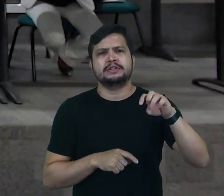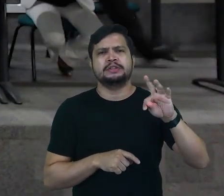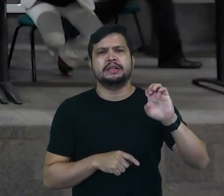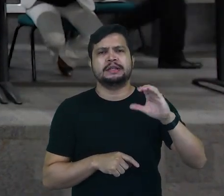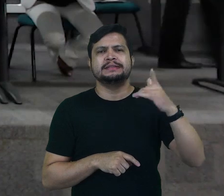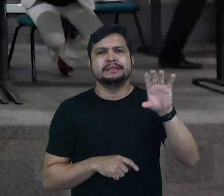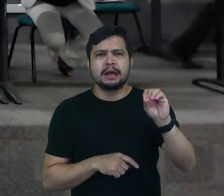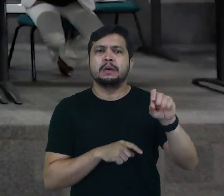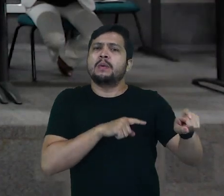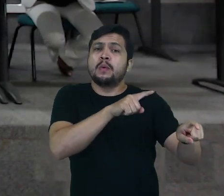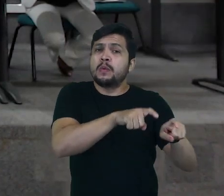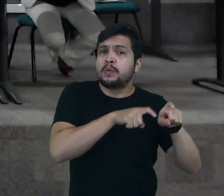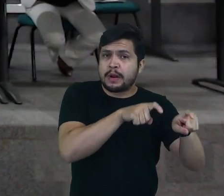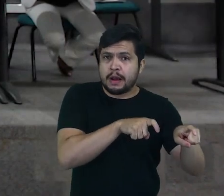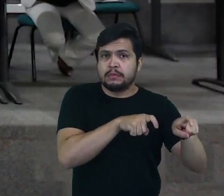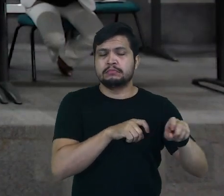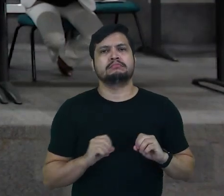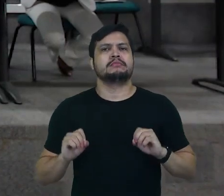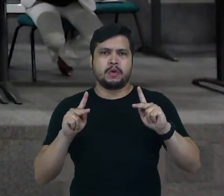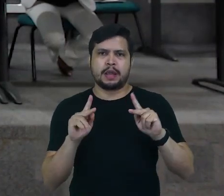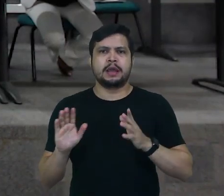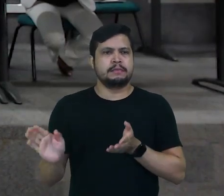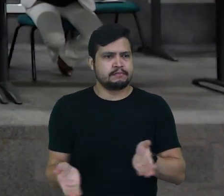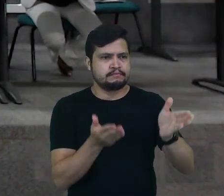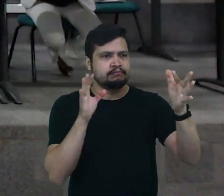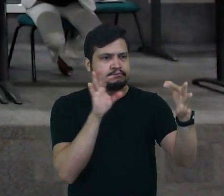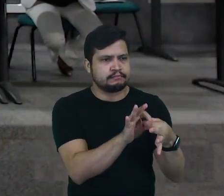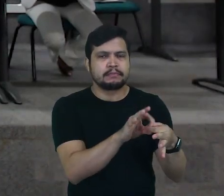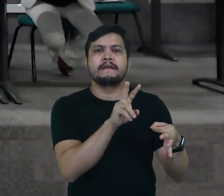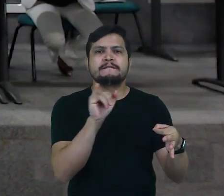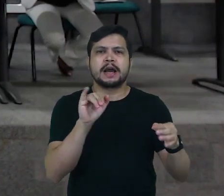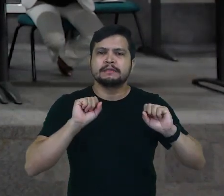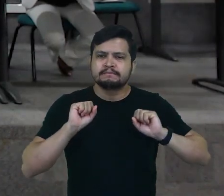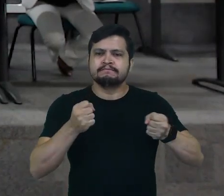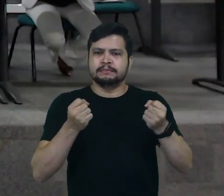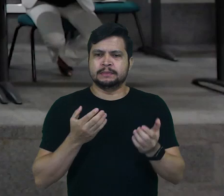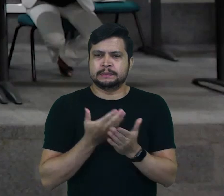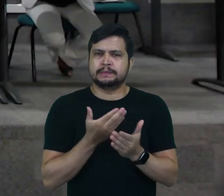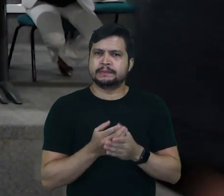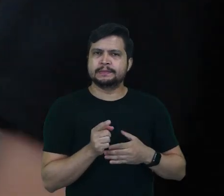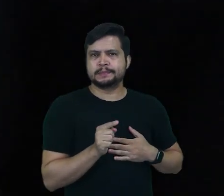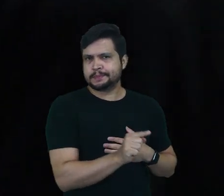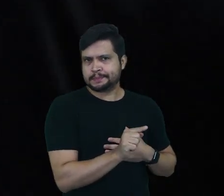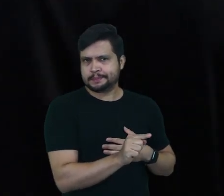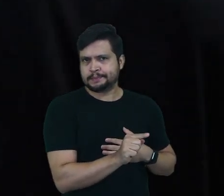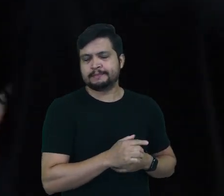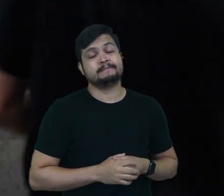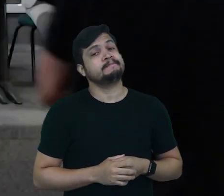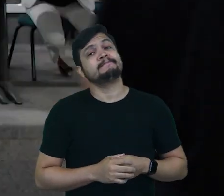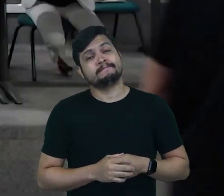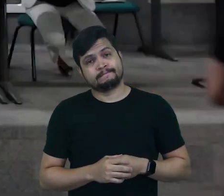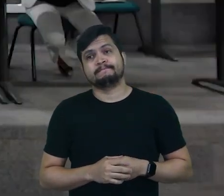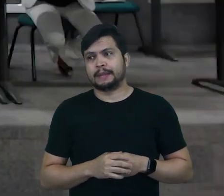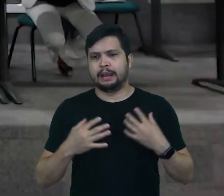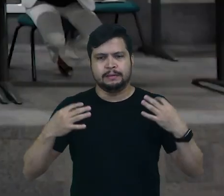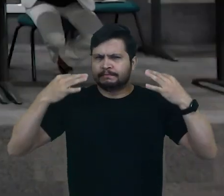extensão rural. Assim, vai ter que se dedicar de alguma maneira com tudo que está envolvido com a extensão rural. Não é